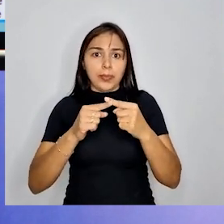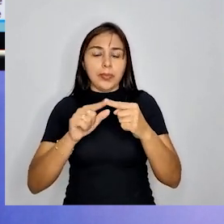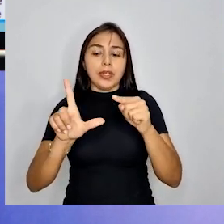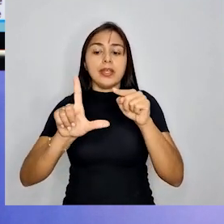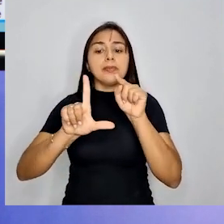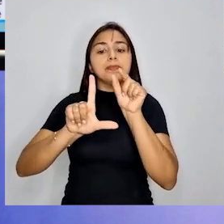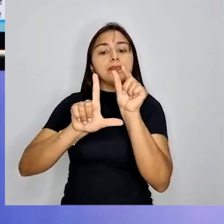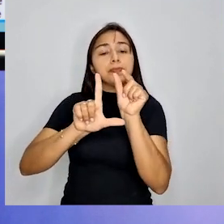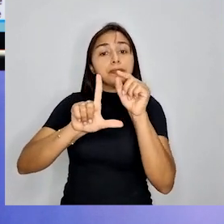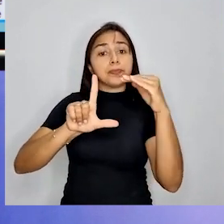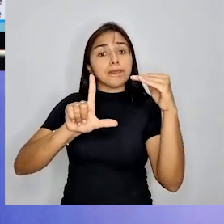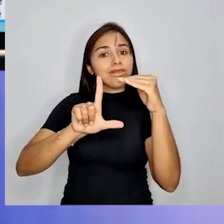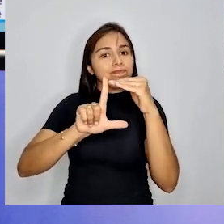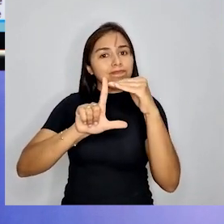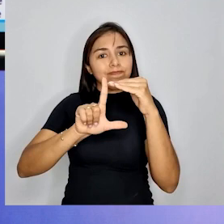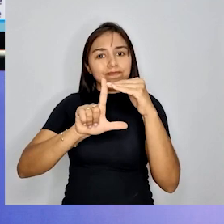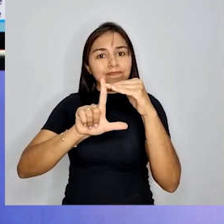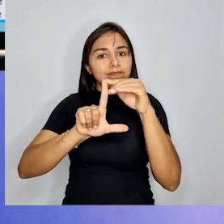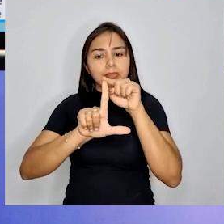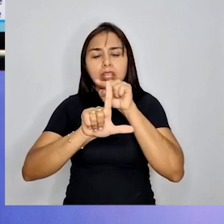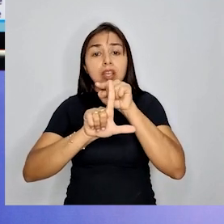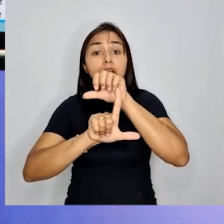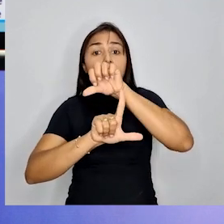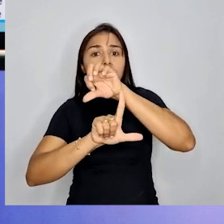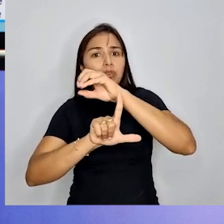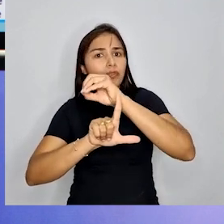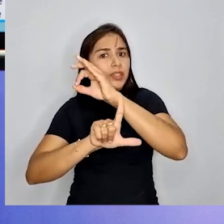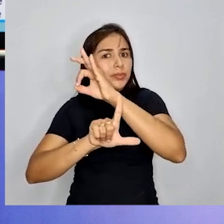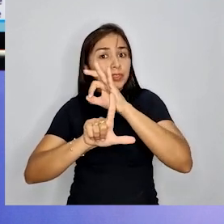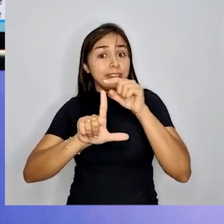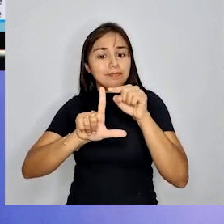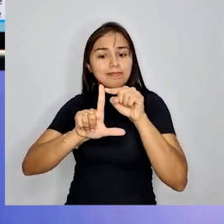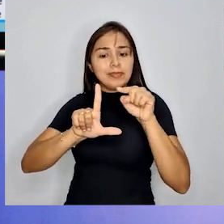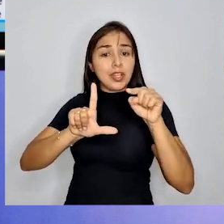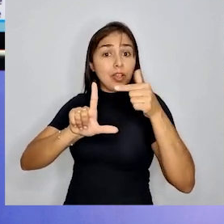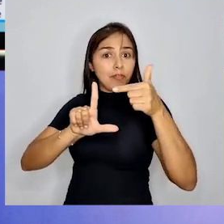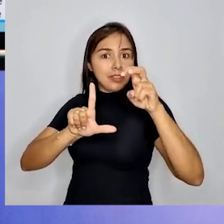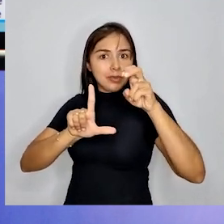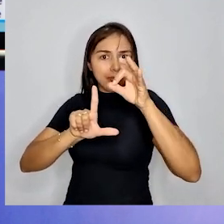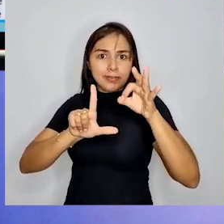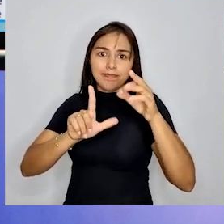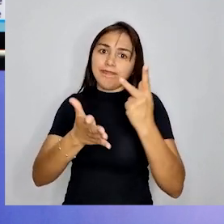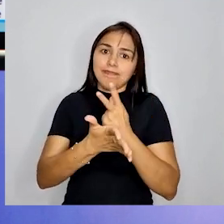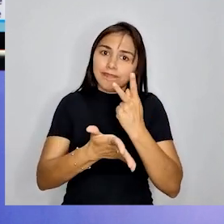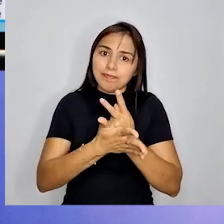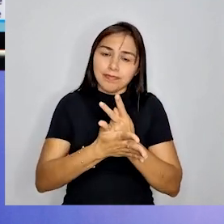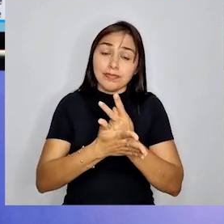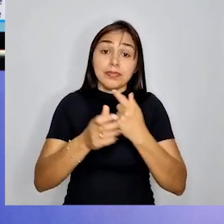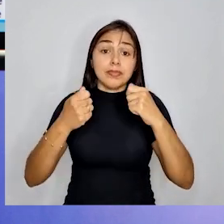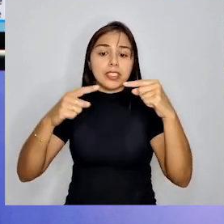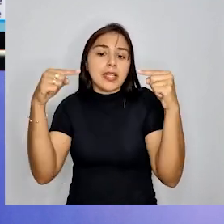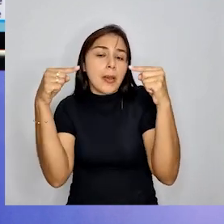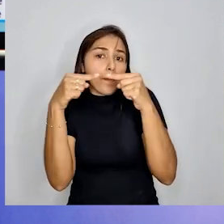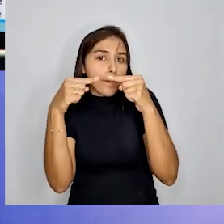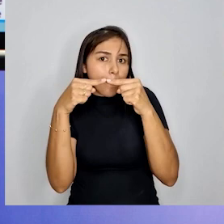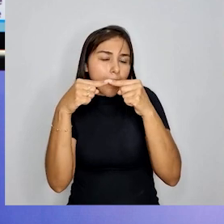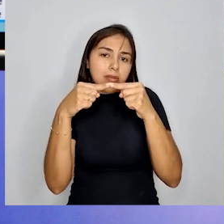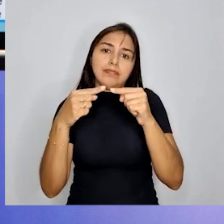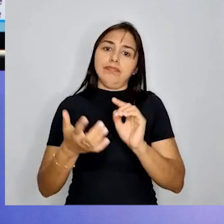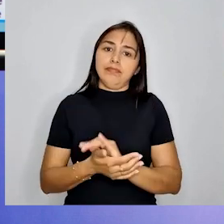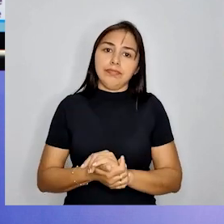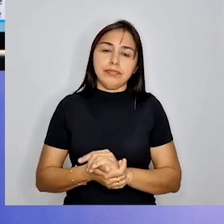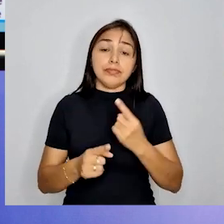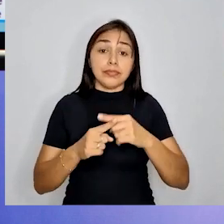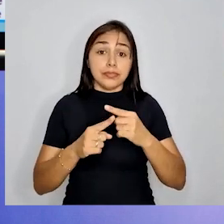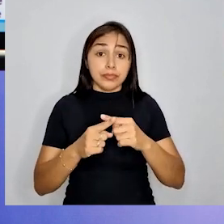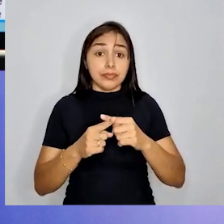ela não representa corretamente a marca choco Charme Não é isso não está correto pois